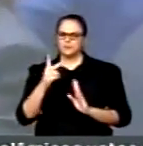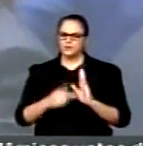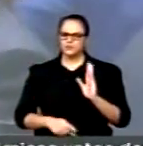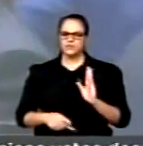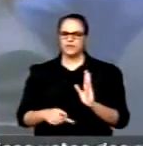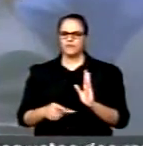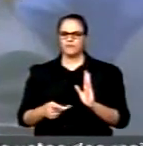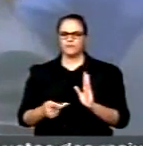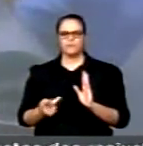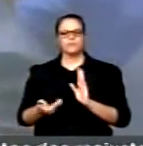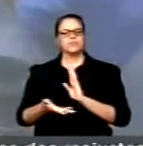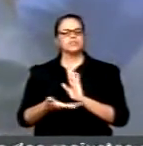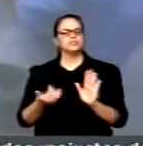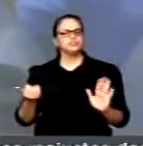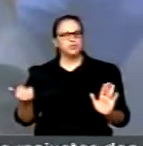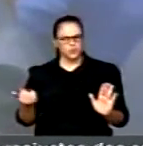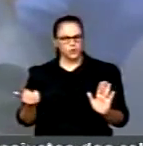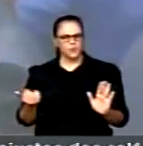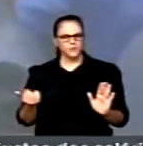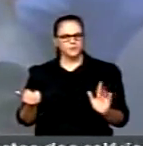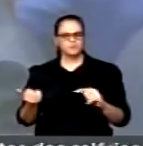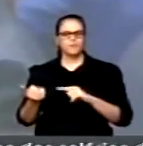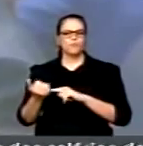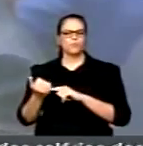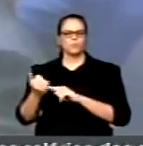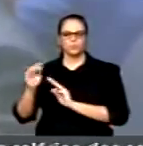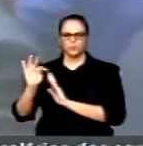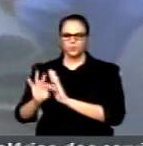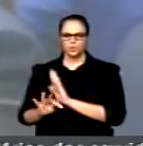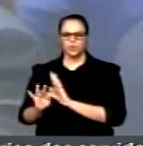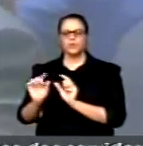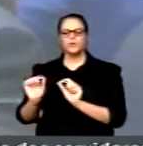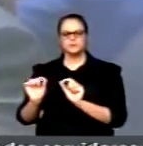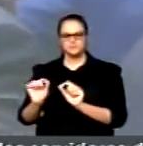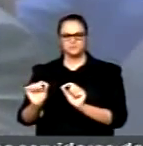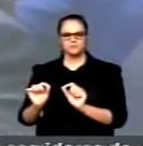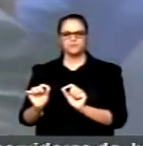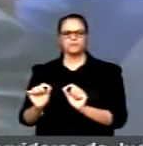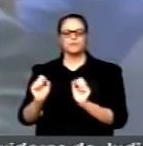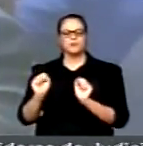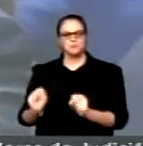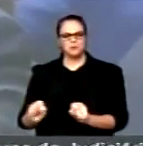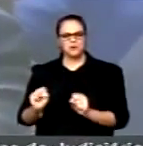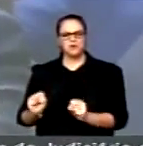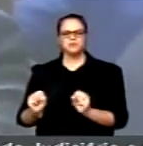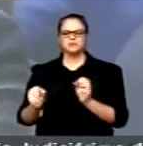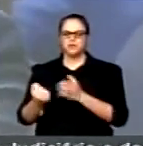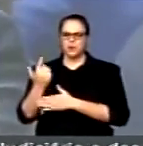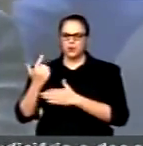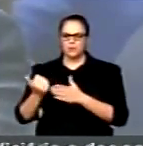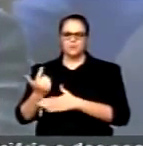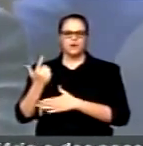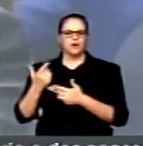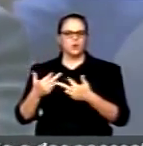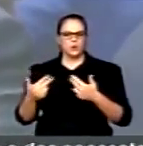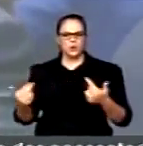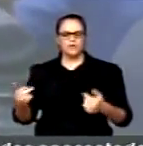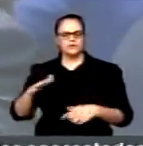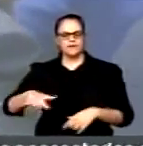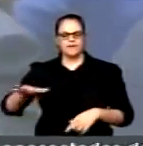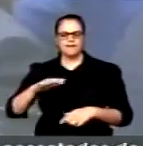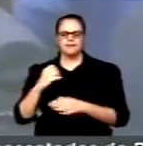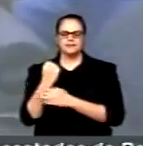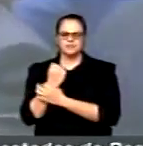aquela parte que permitia a aquisição de bens para a área de segurança